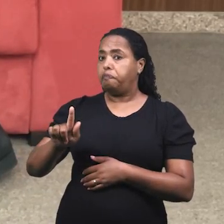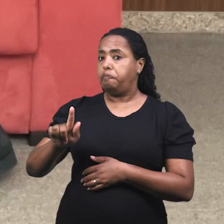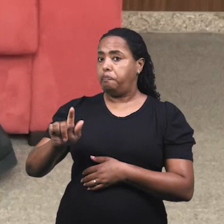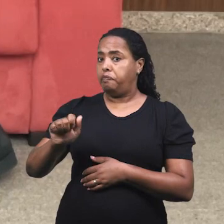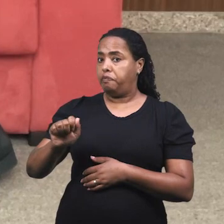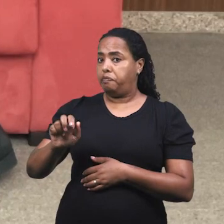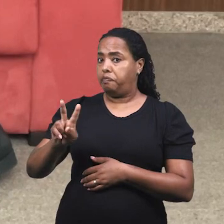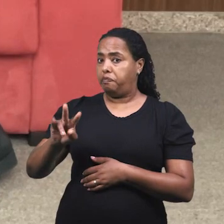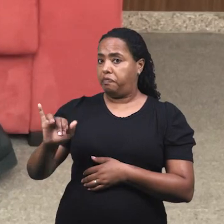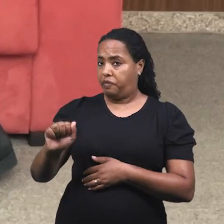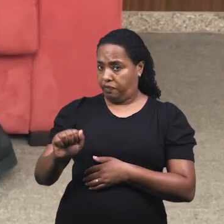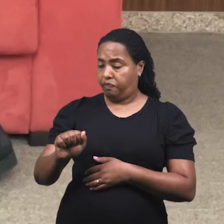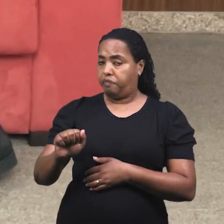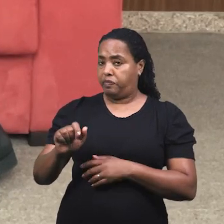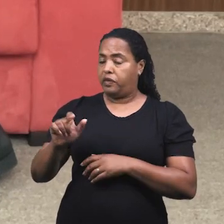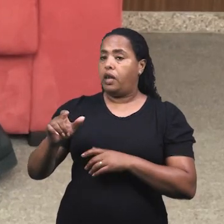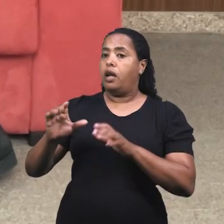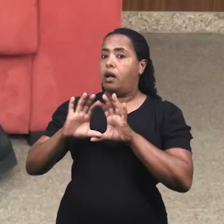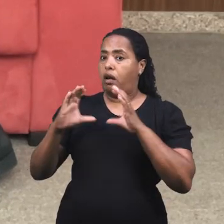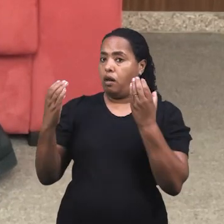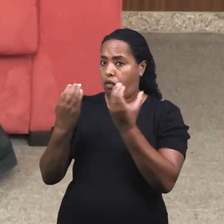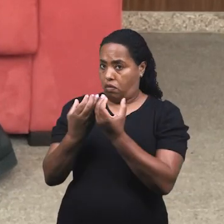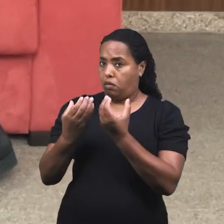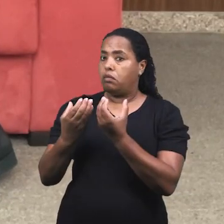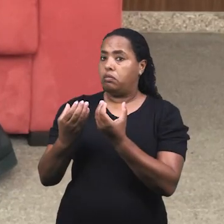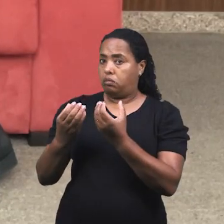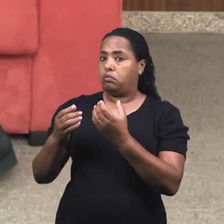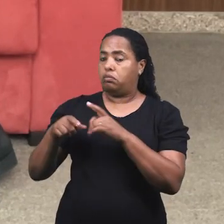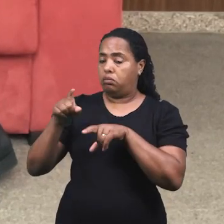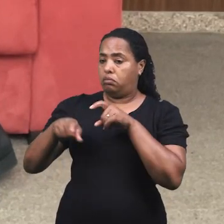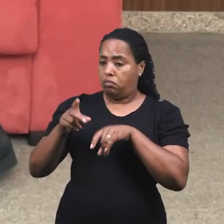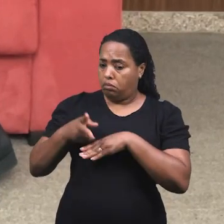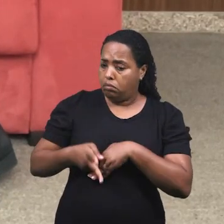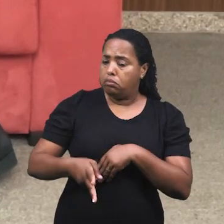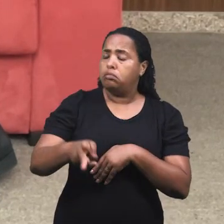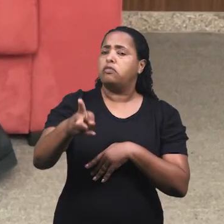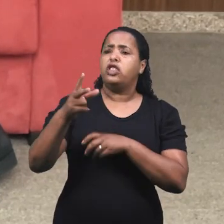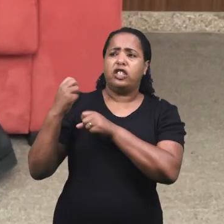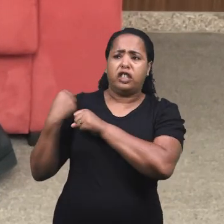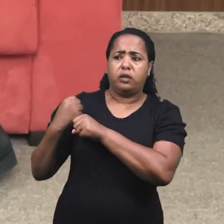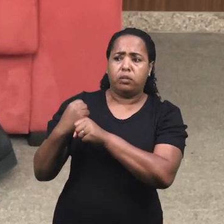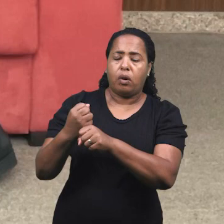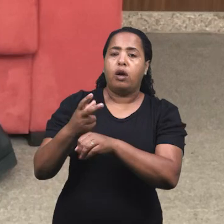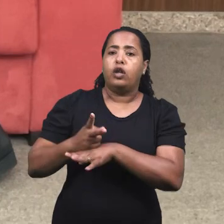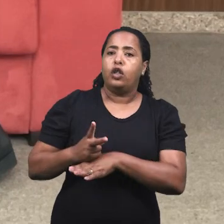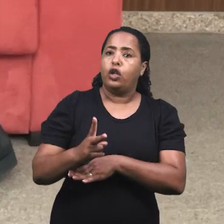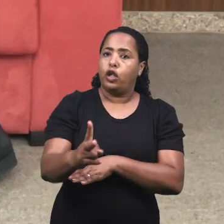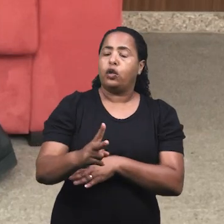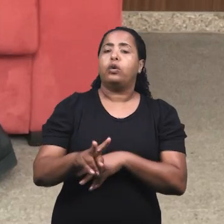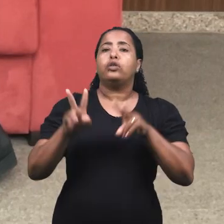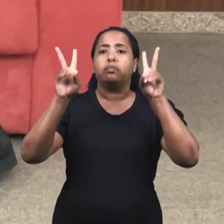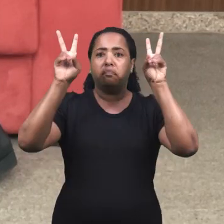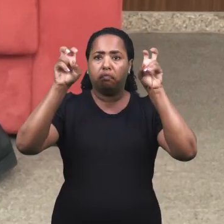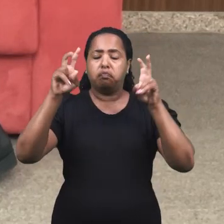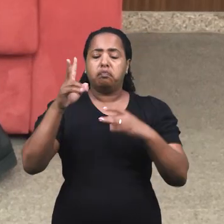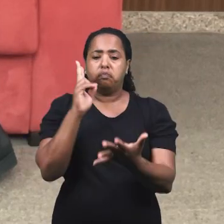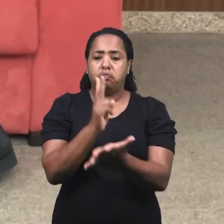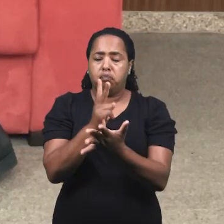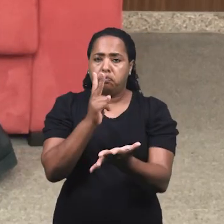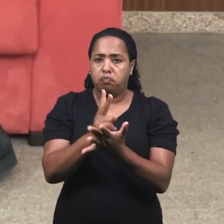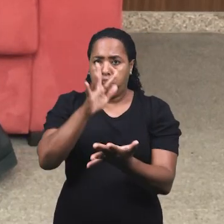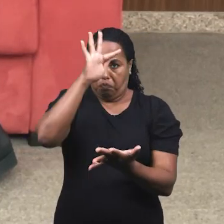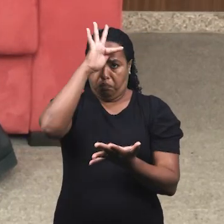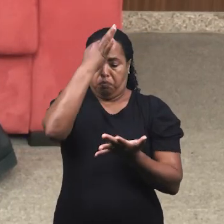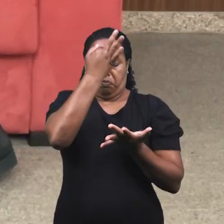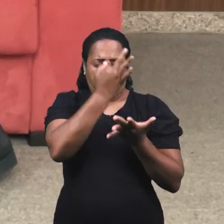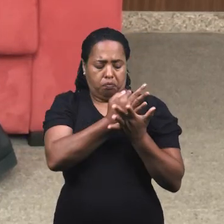Rocinha e continuamos, seguimos, né? Nós temos trabalhado o lema desse ano, mantendo, guardando a